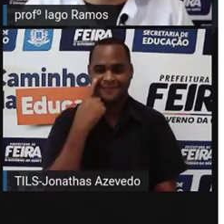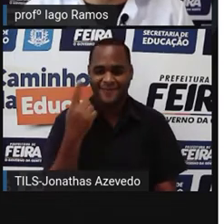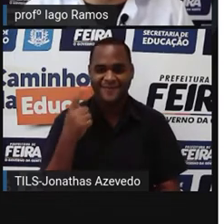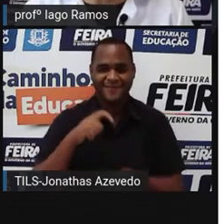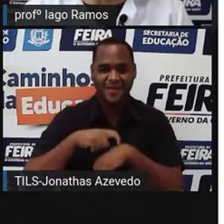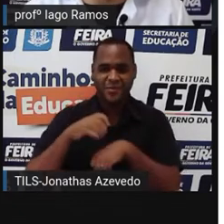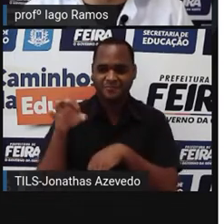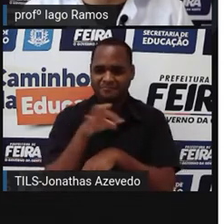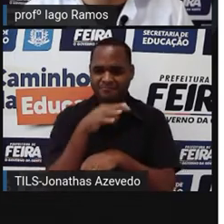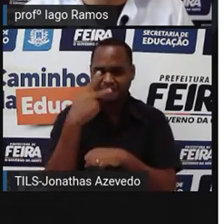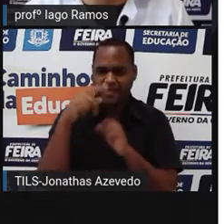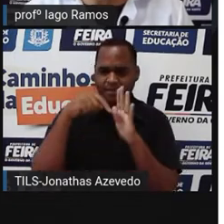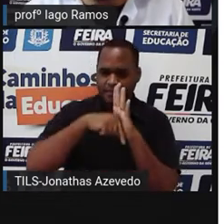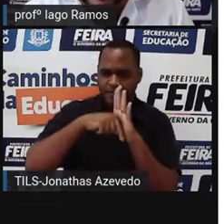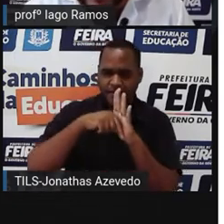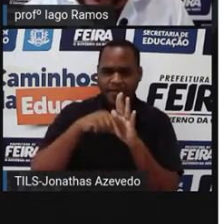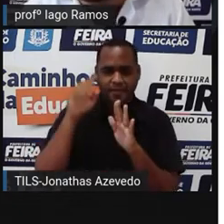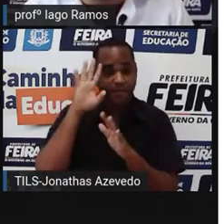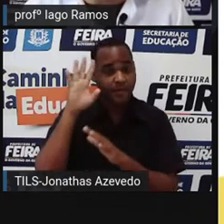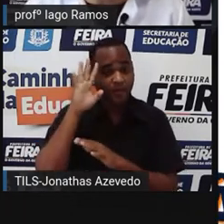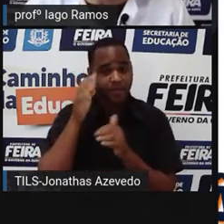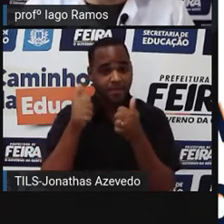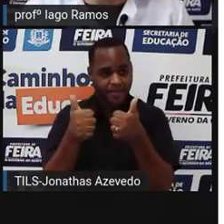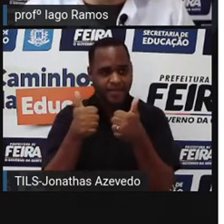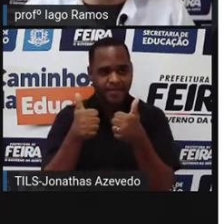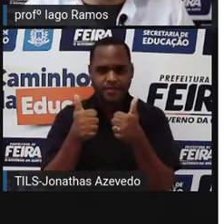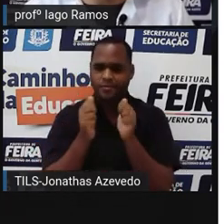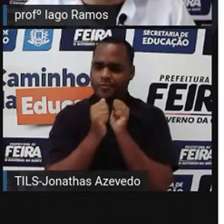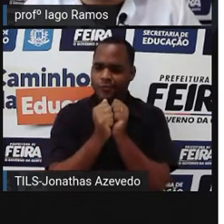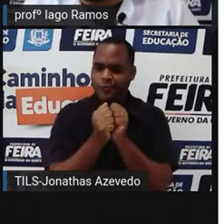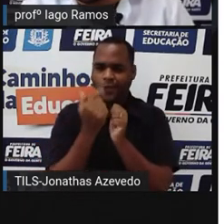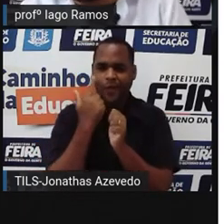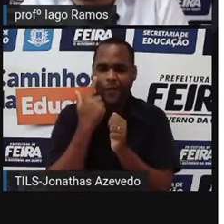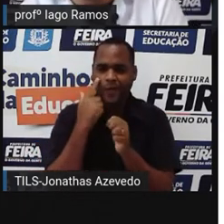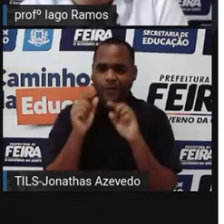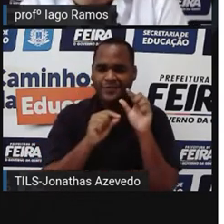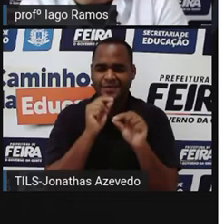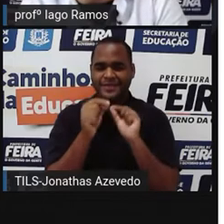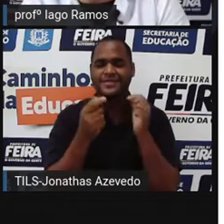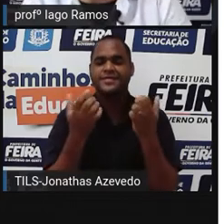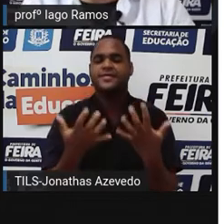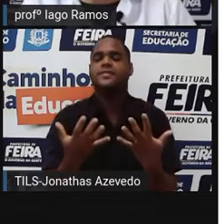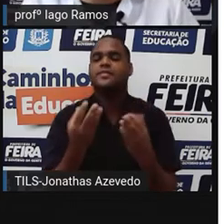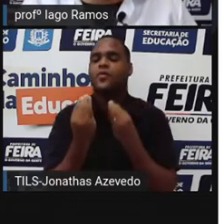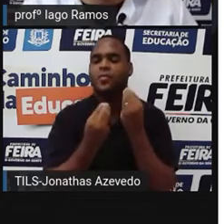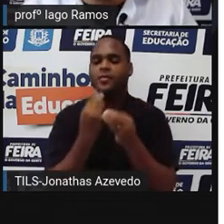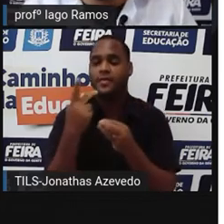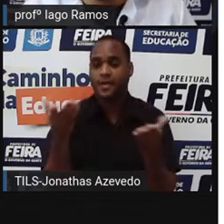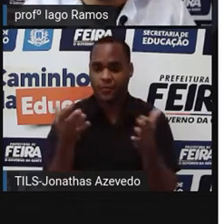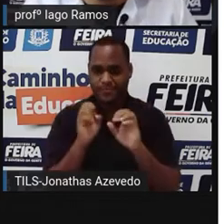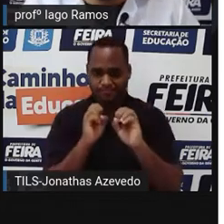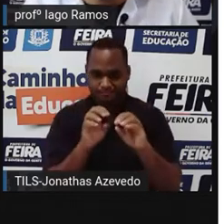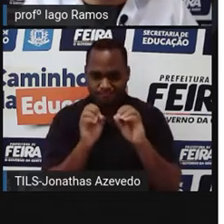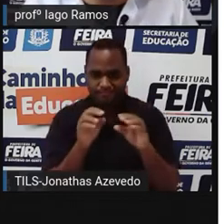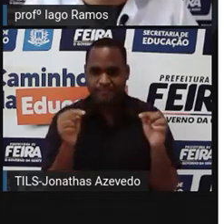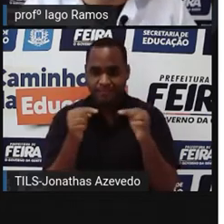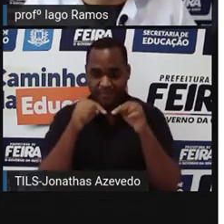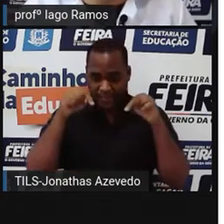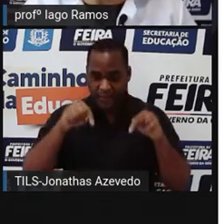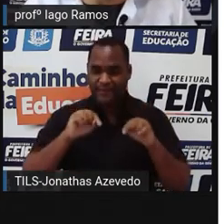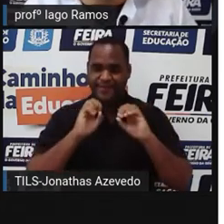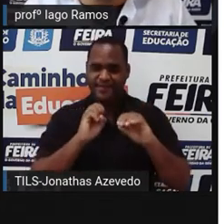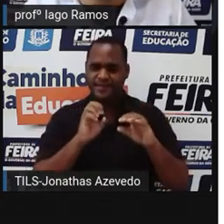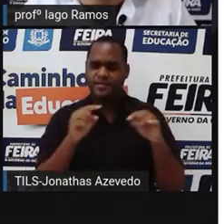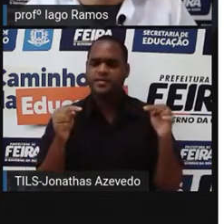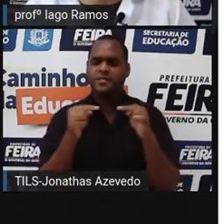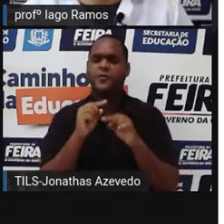Prontinho, avaliou? Pensou direitinho? Então vamos junto, olha só. A nossa aula, né, essa aula aqui,